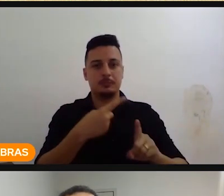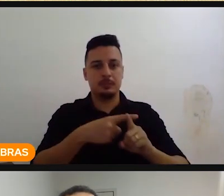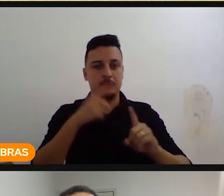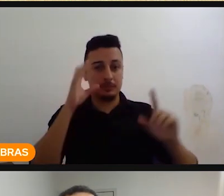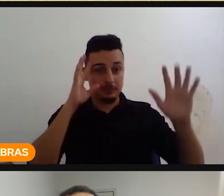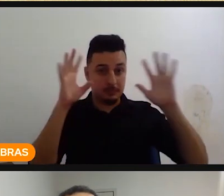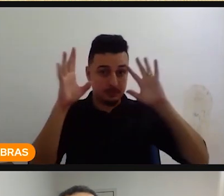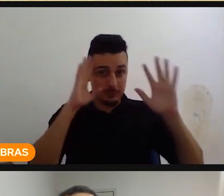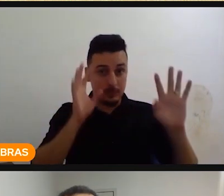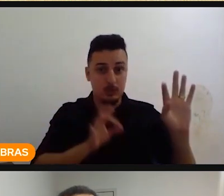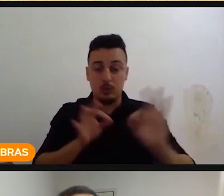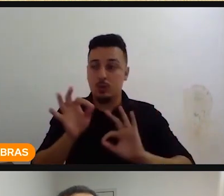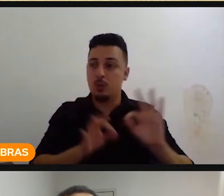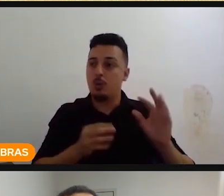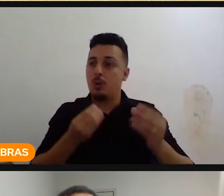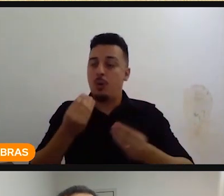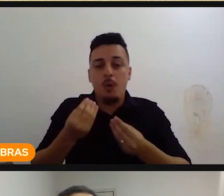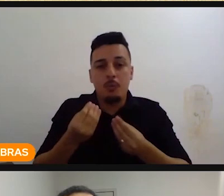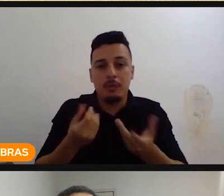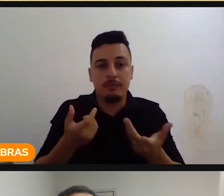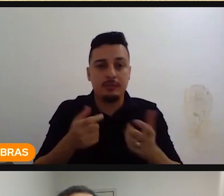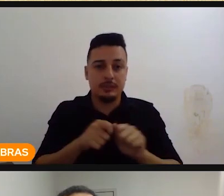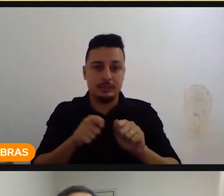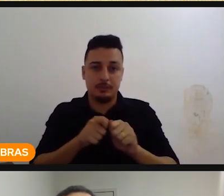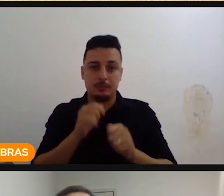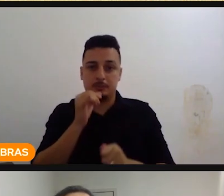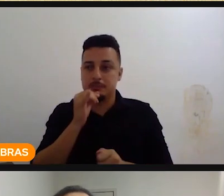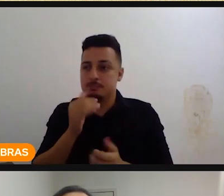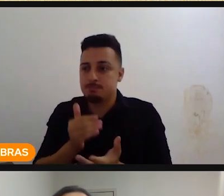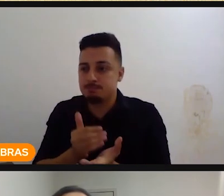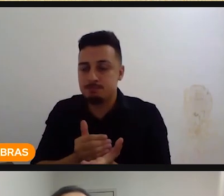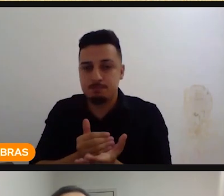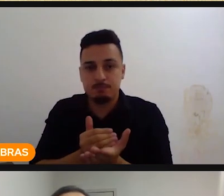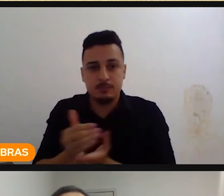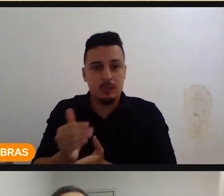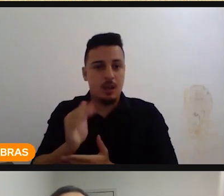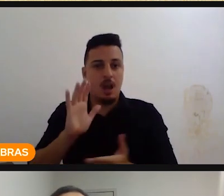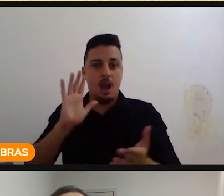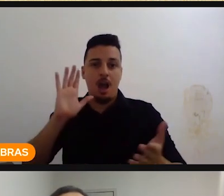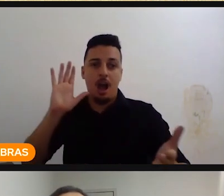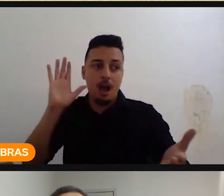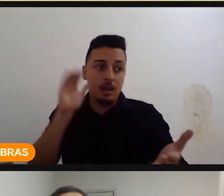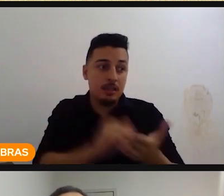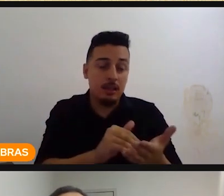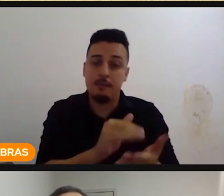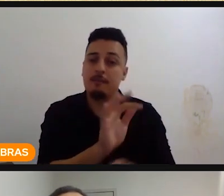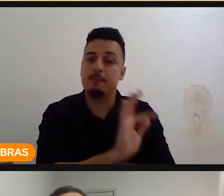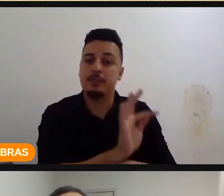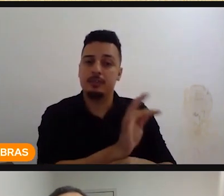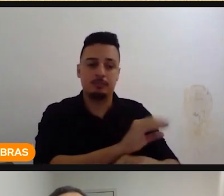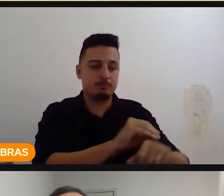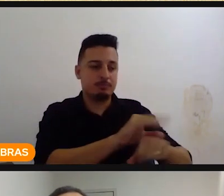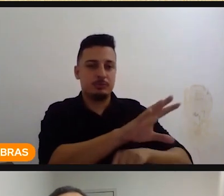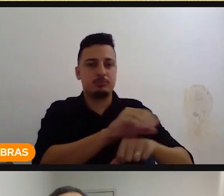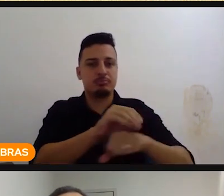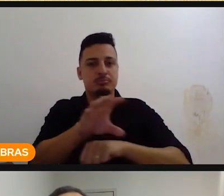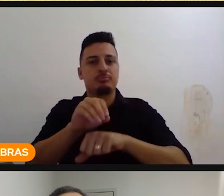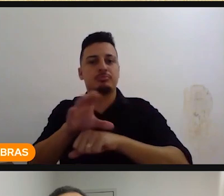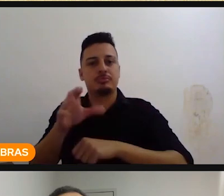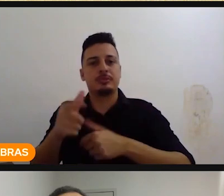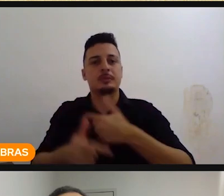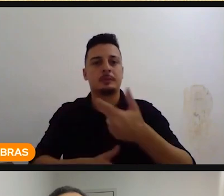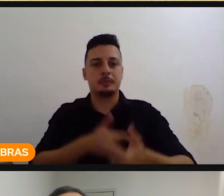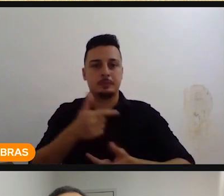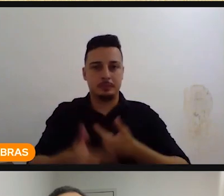projeto e como viabilizar ele desde o ponto de partida do desenvolvimento até a distribuição, né? Que é o que a Boulevard hoje trabalha, em todas